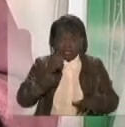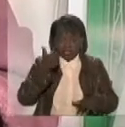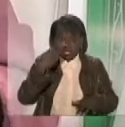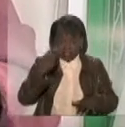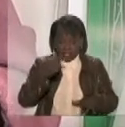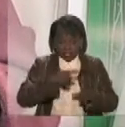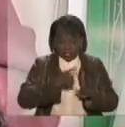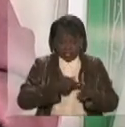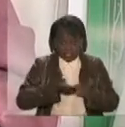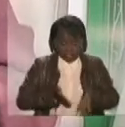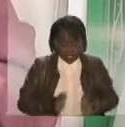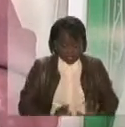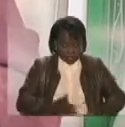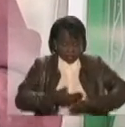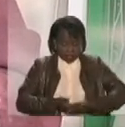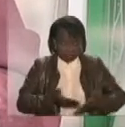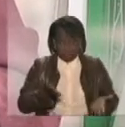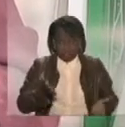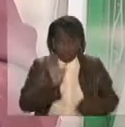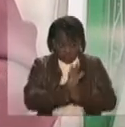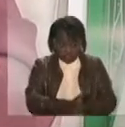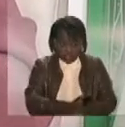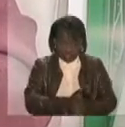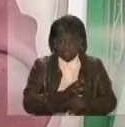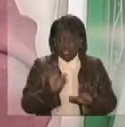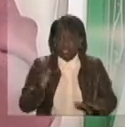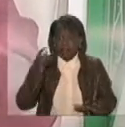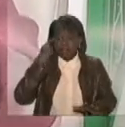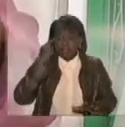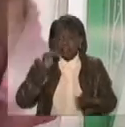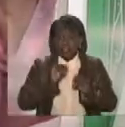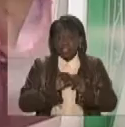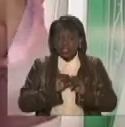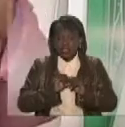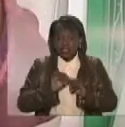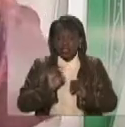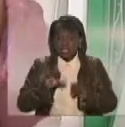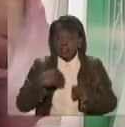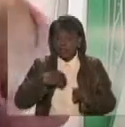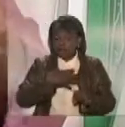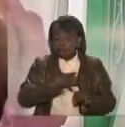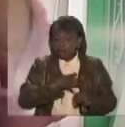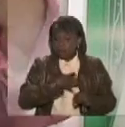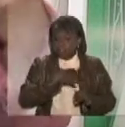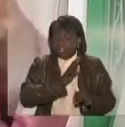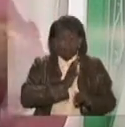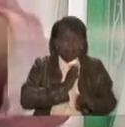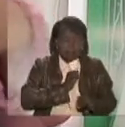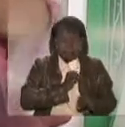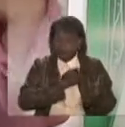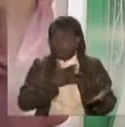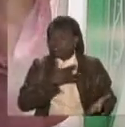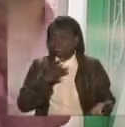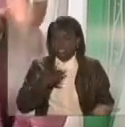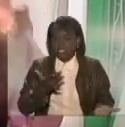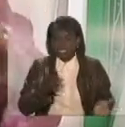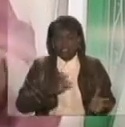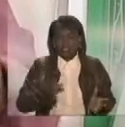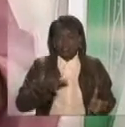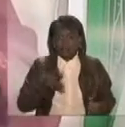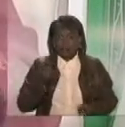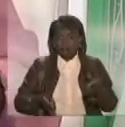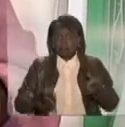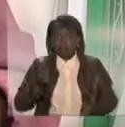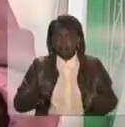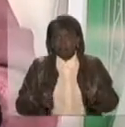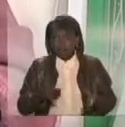anos, então eu percebo que o sexo para elas não traz toda aquela questão nem sempre afetiva, emocional, de estar apaixonada e tal, só não